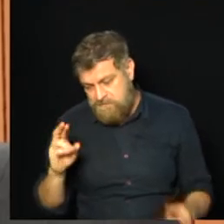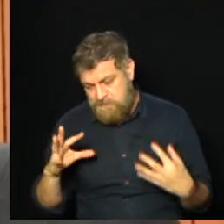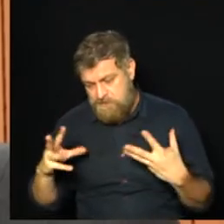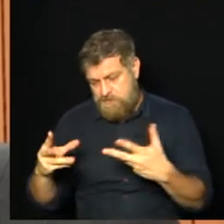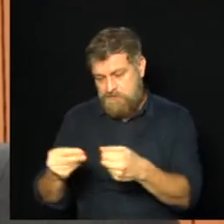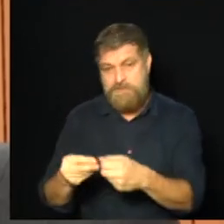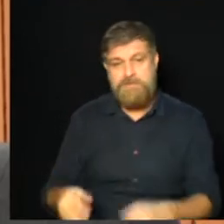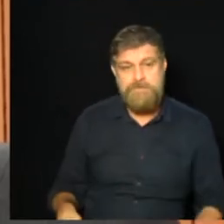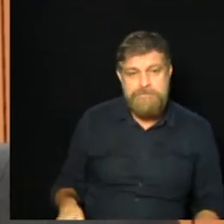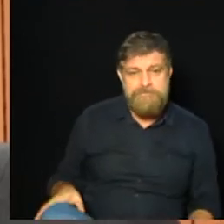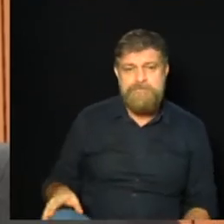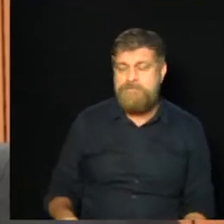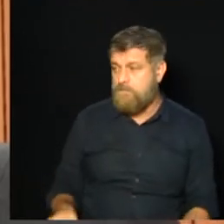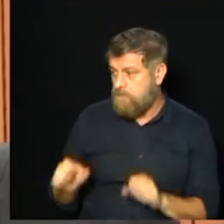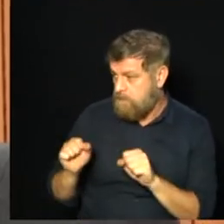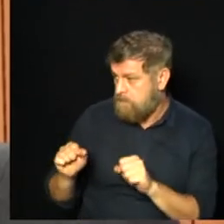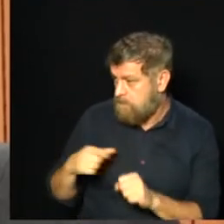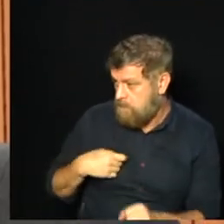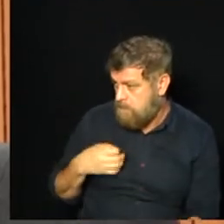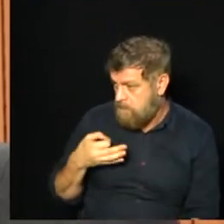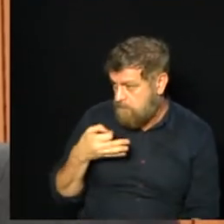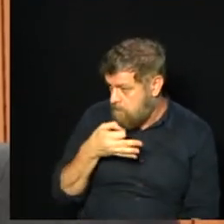Doutor Paulo, ficou alguma coisa que eu...